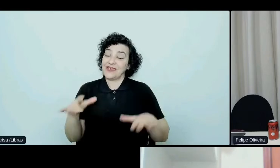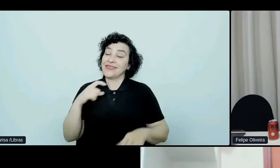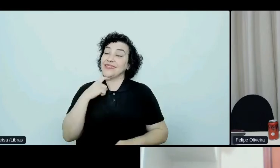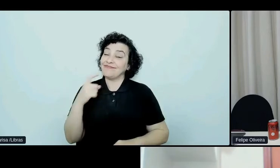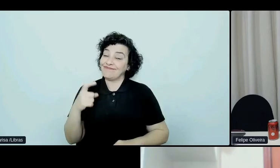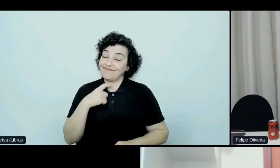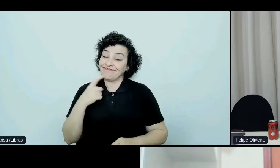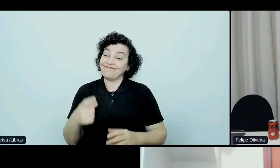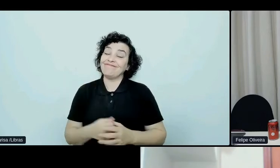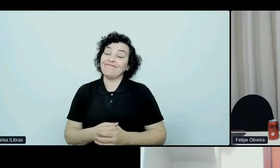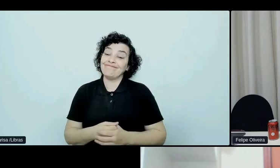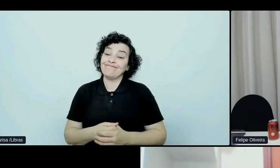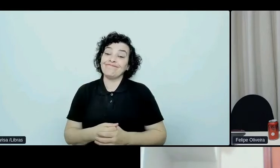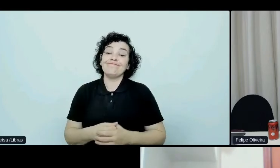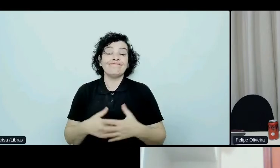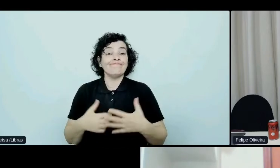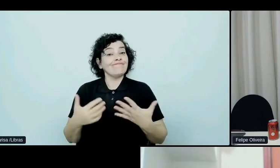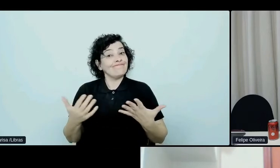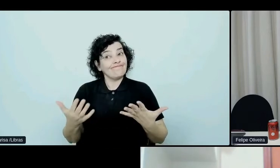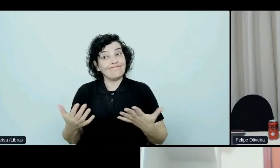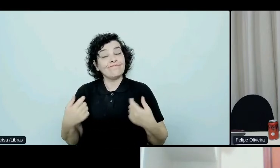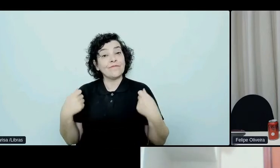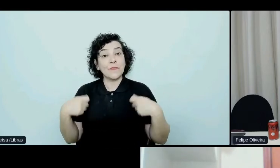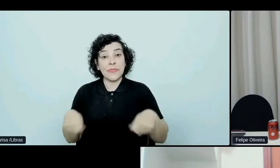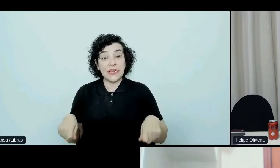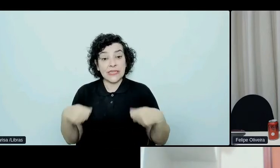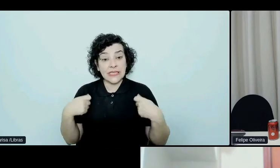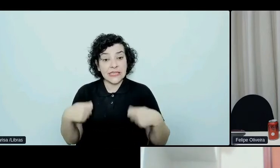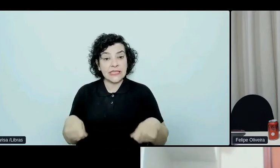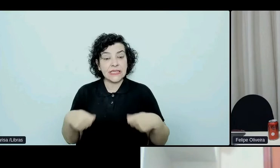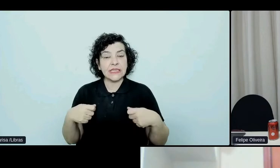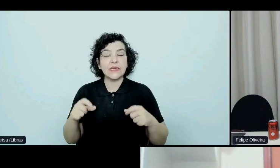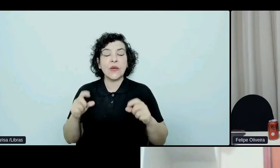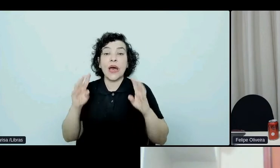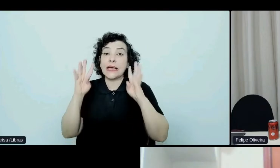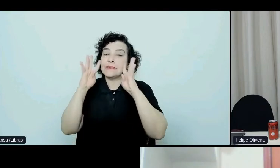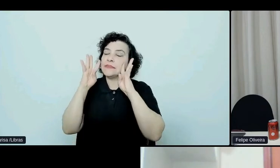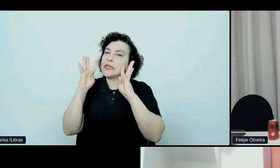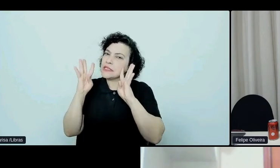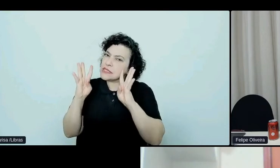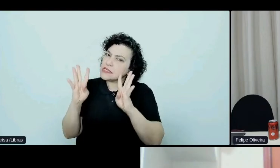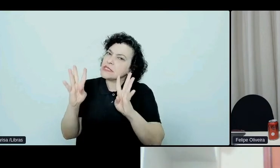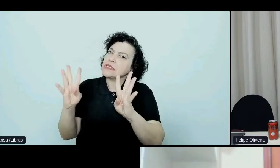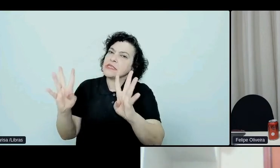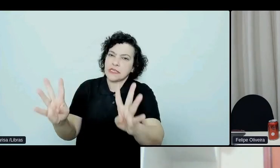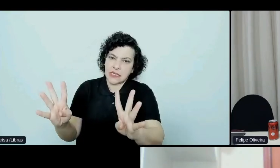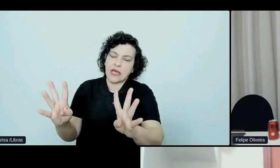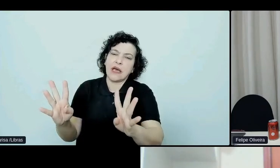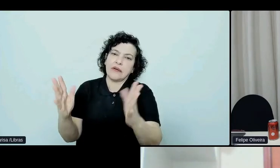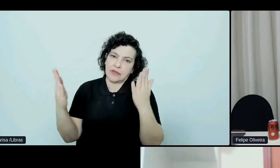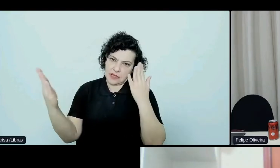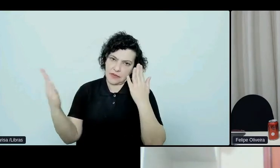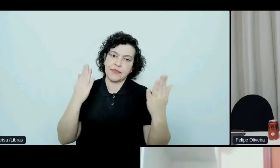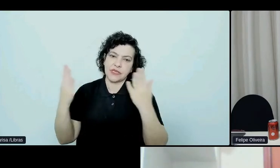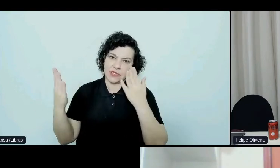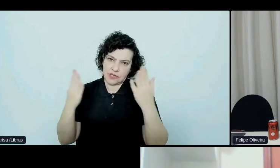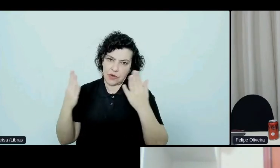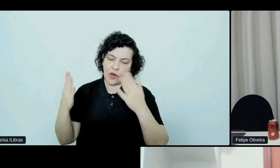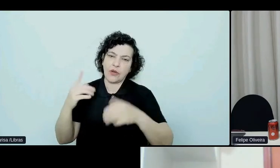o neurotípico pode ter TDAH e precisar da lista sequencial para poder fazer o seu trabalho. Isso seria o